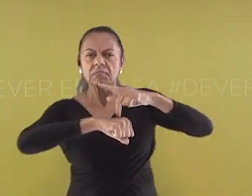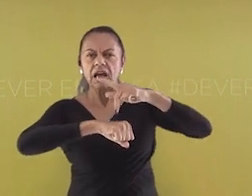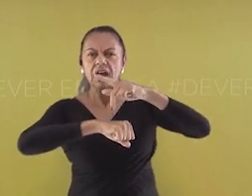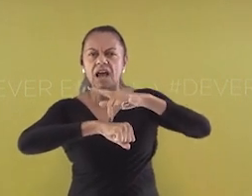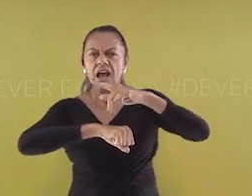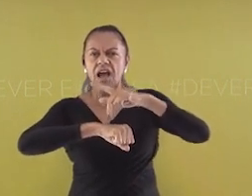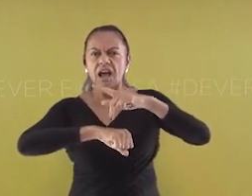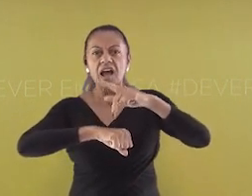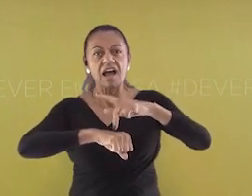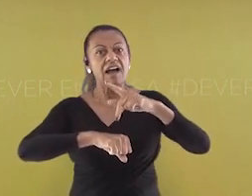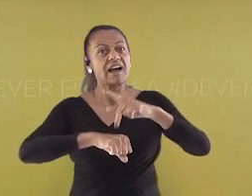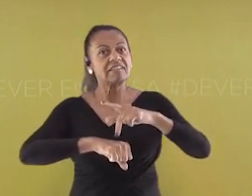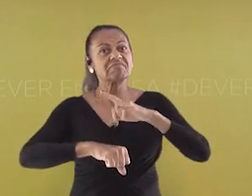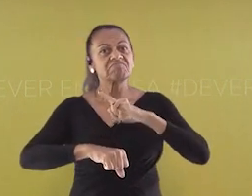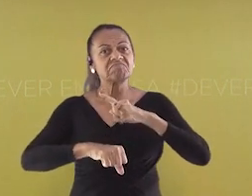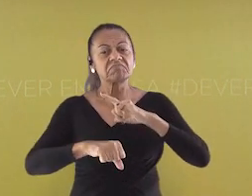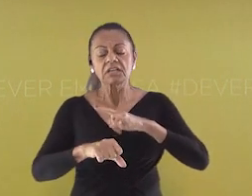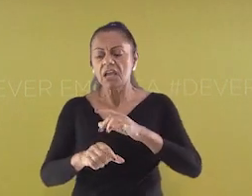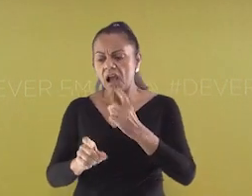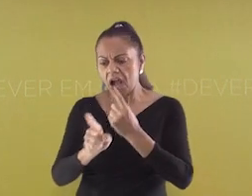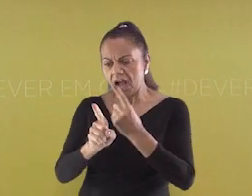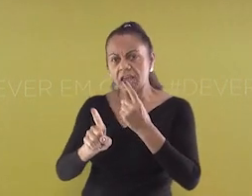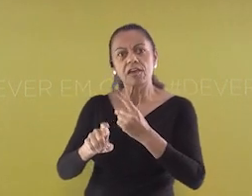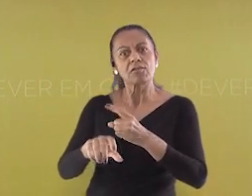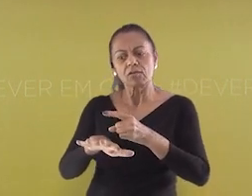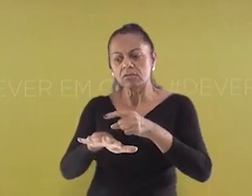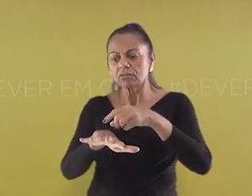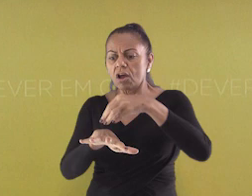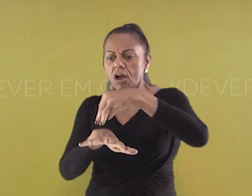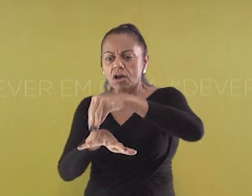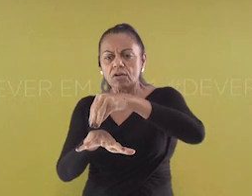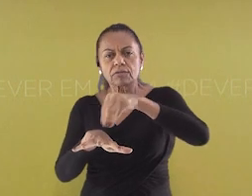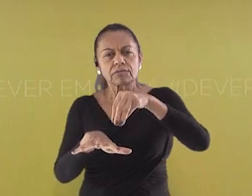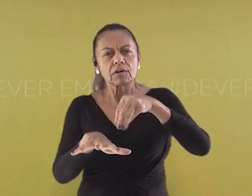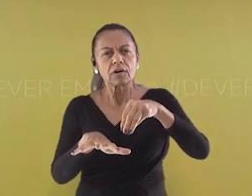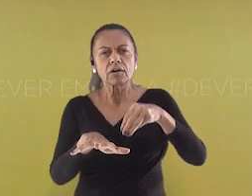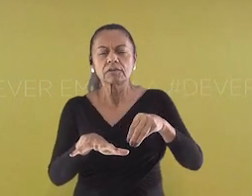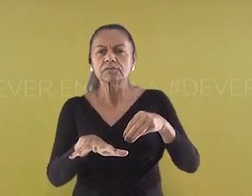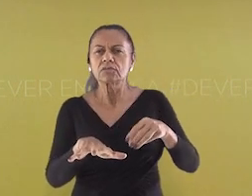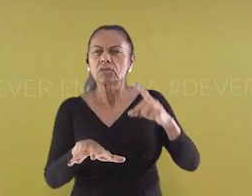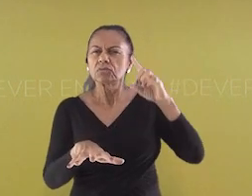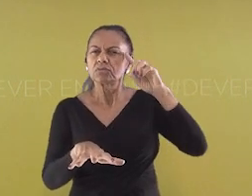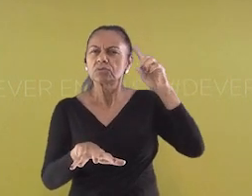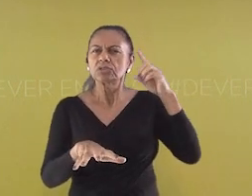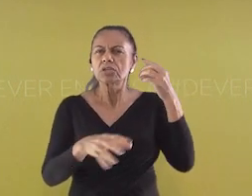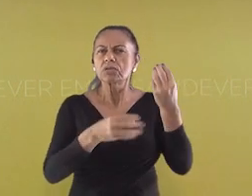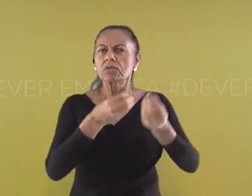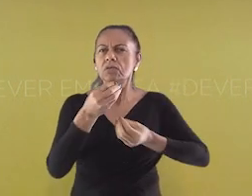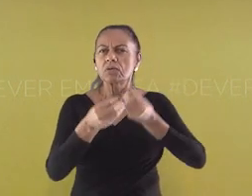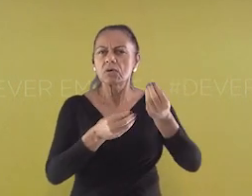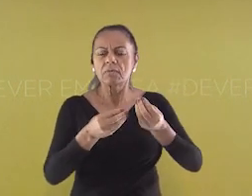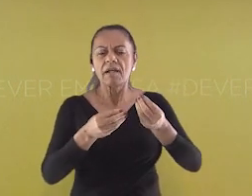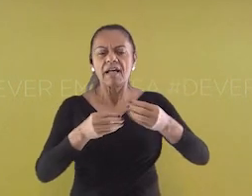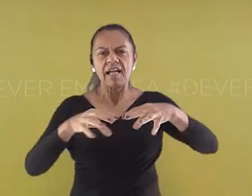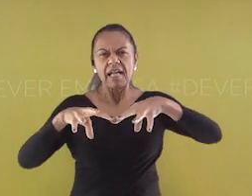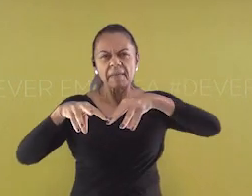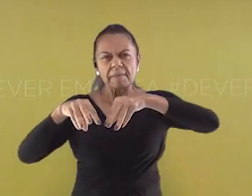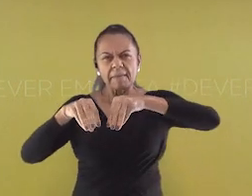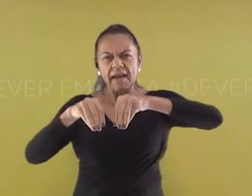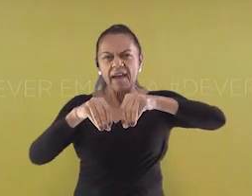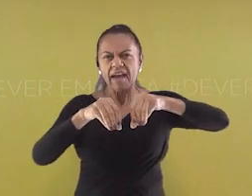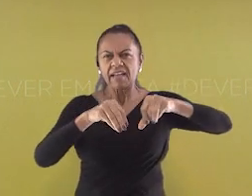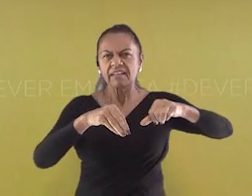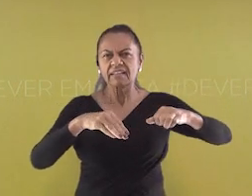composição de rochas que formam os fósseis, podemos datar onde e quando as